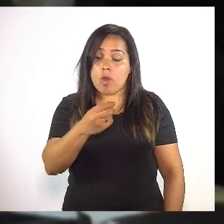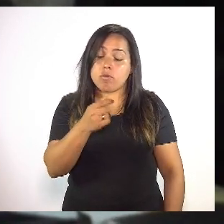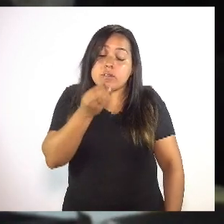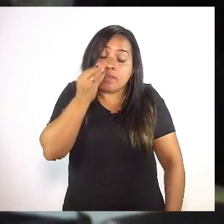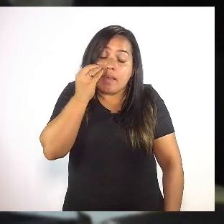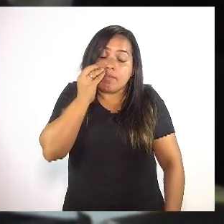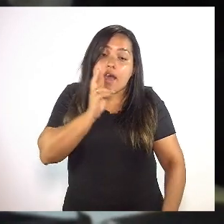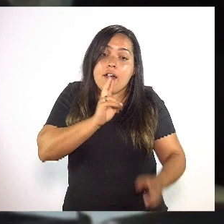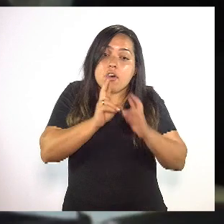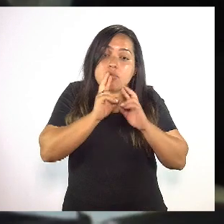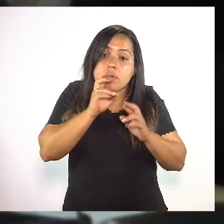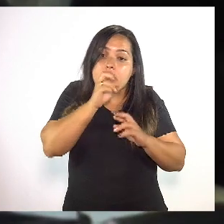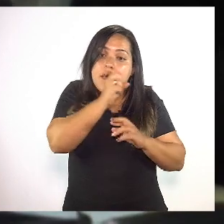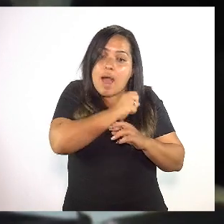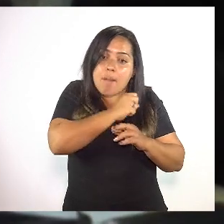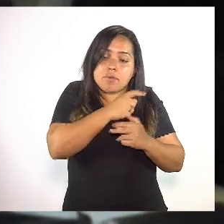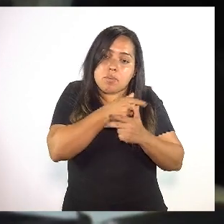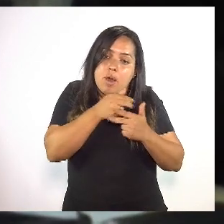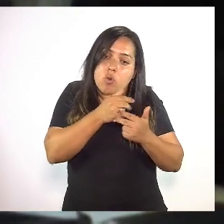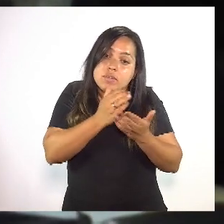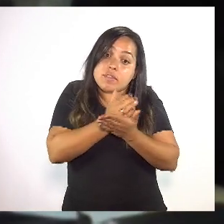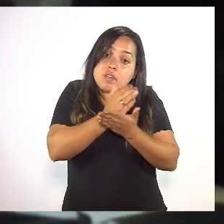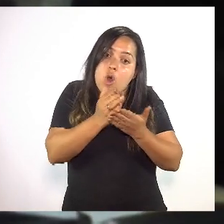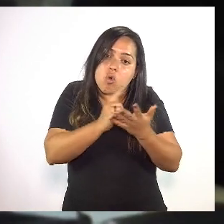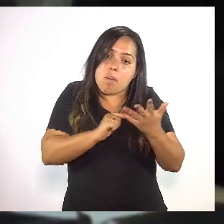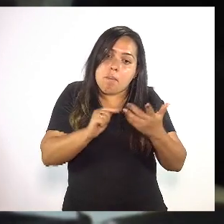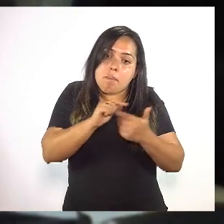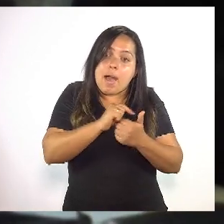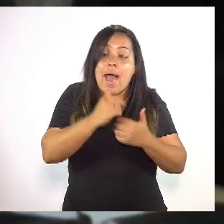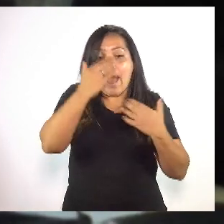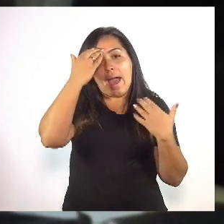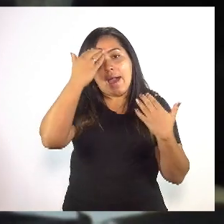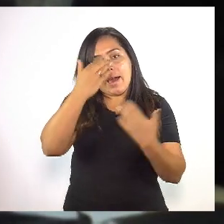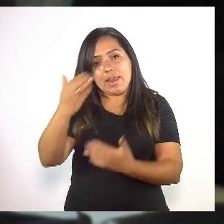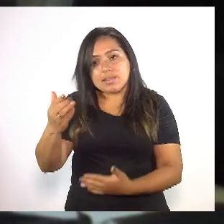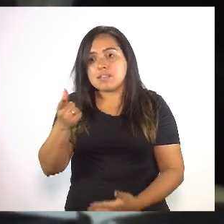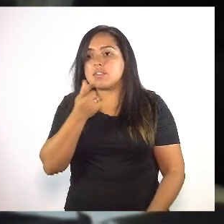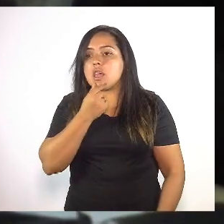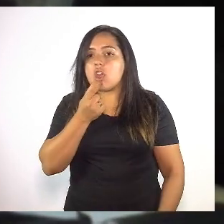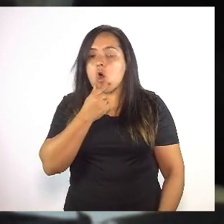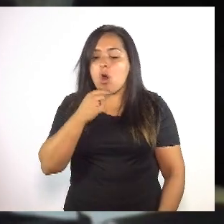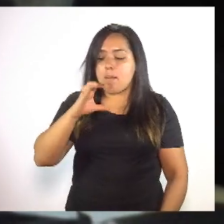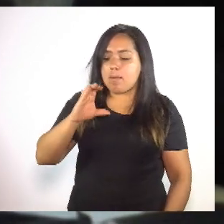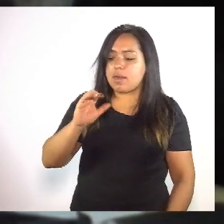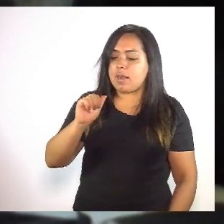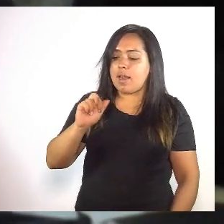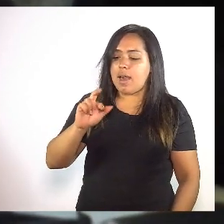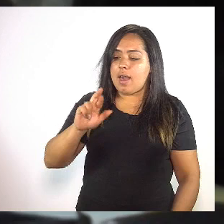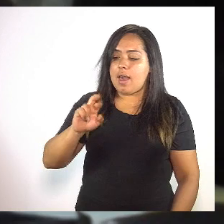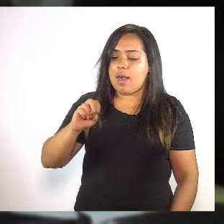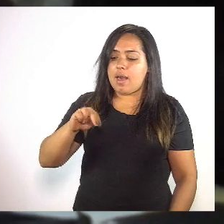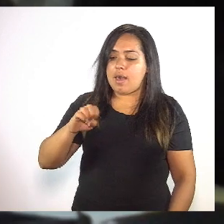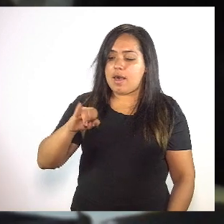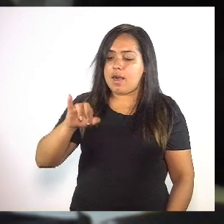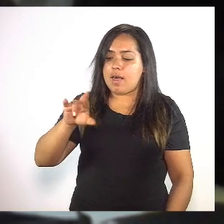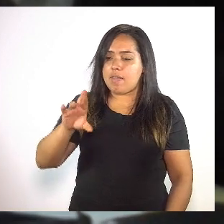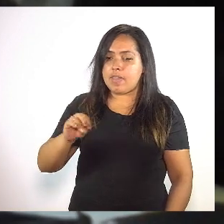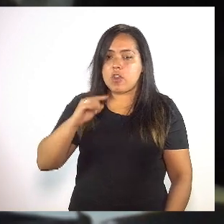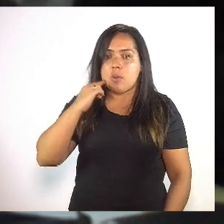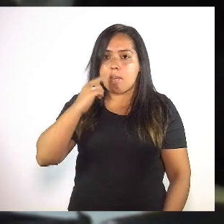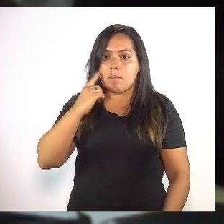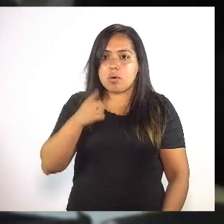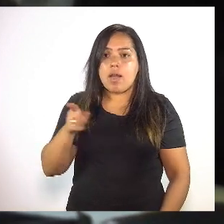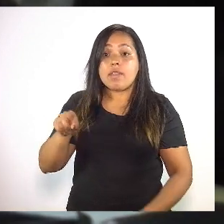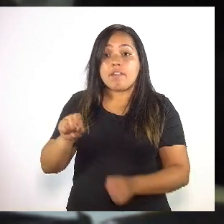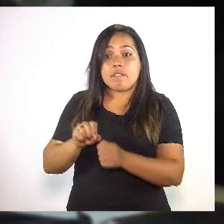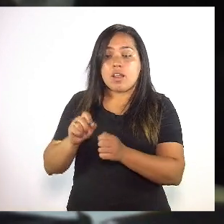aqui. Gostaria, primeiramente, de agradecer o posicionamento do deputado Valdec Carneiro com relação à parte do FISED, ele abordou